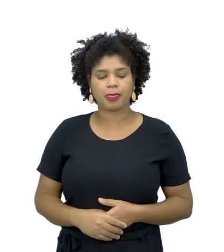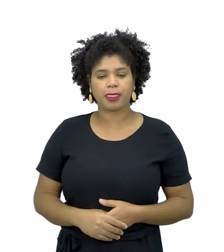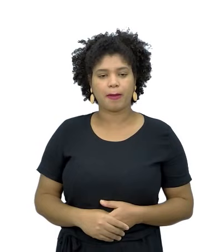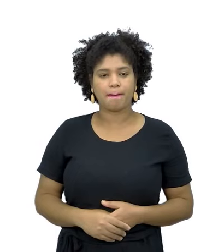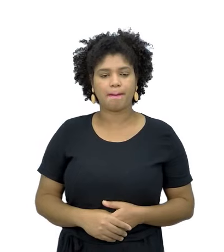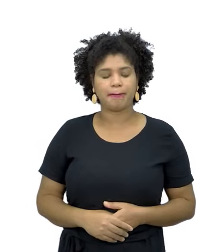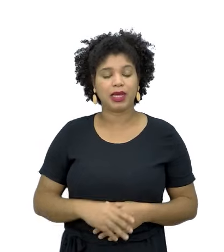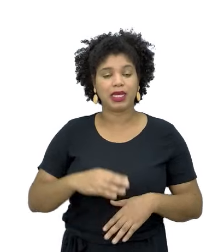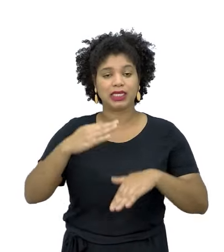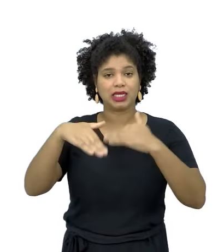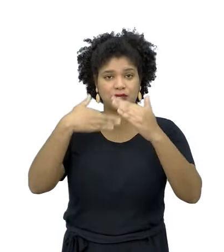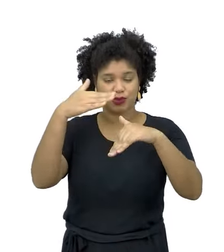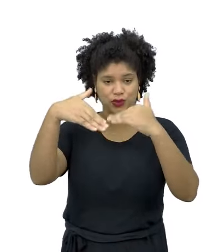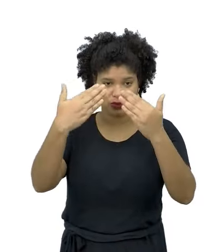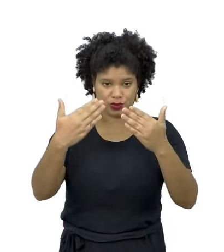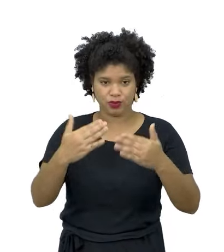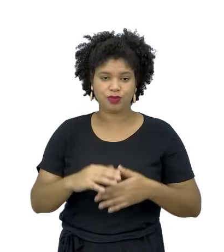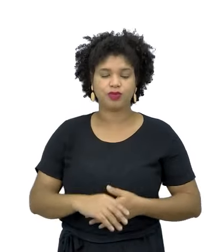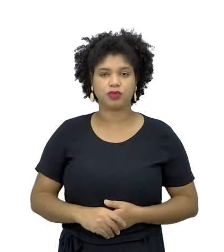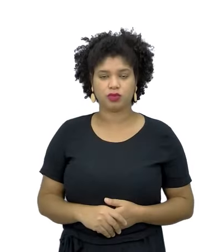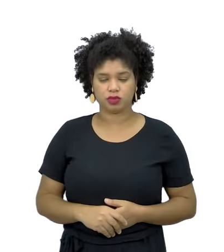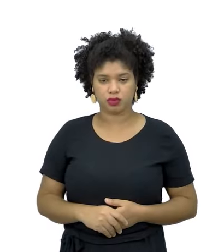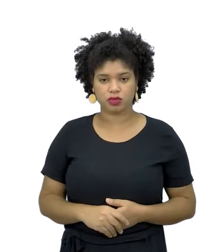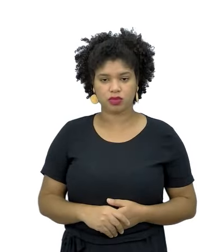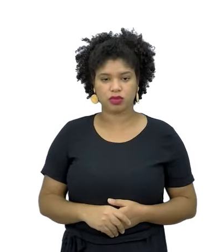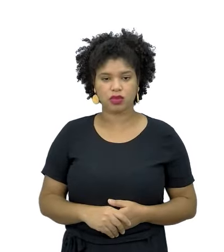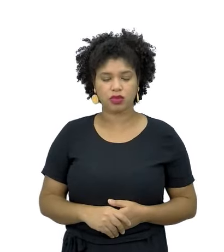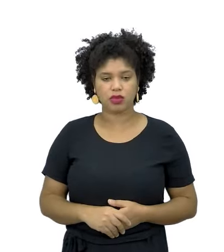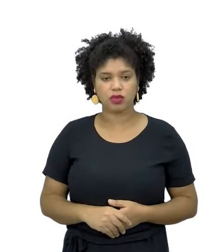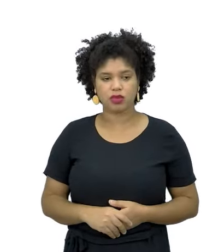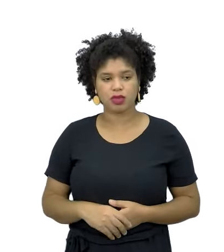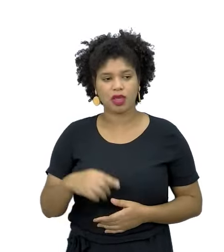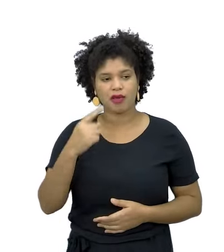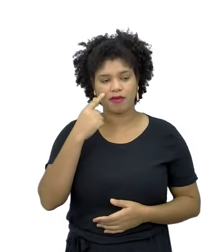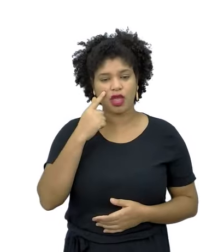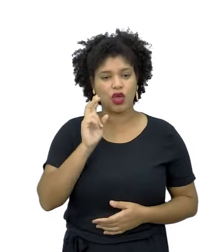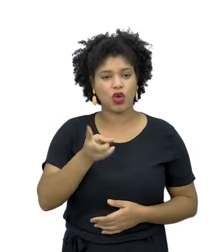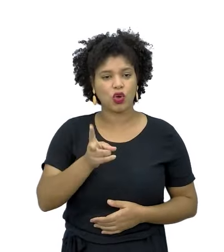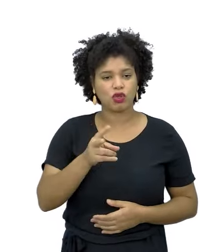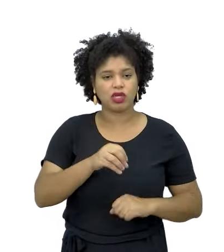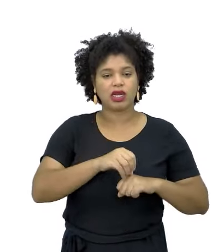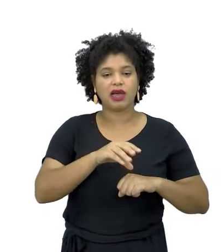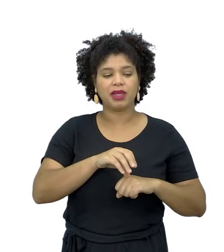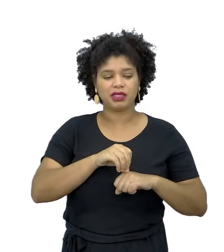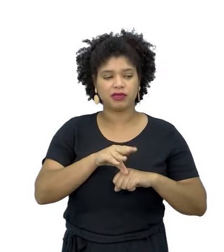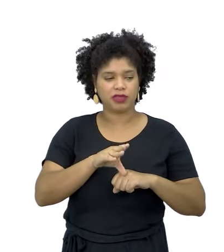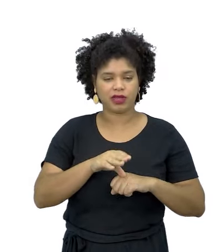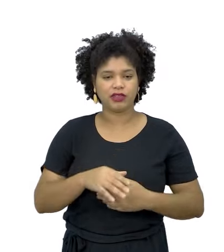Já na parte do desenvolvimento, são fornecidas dicas e